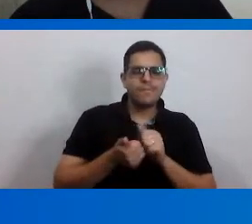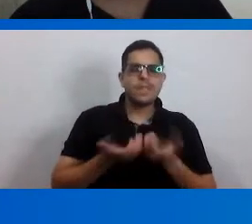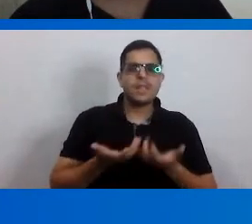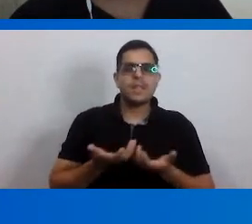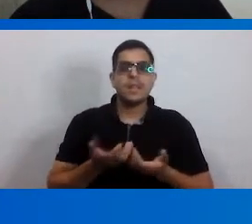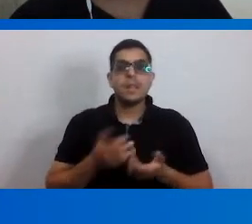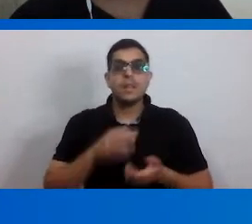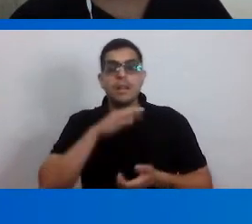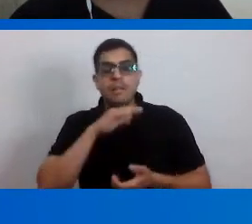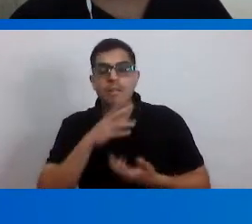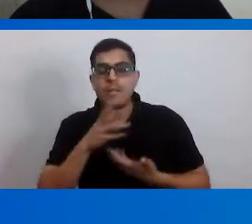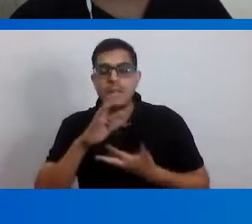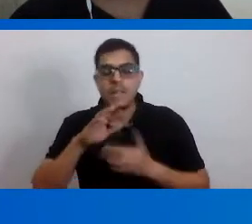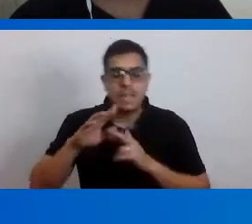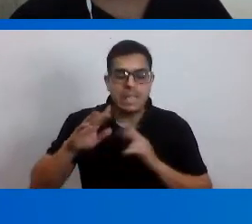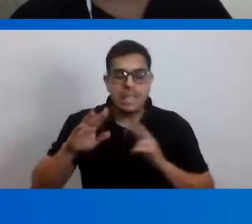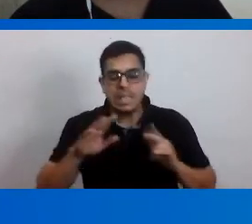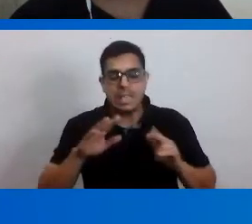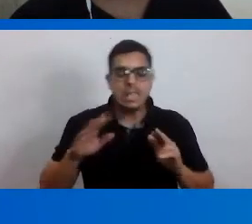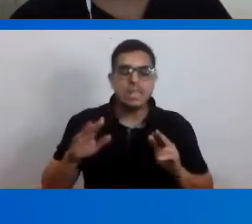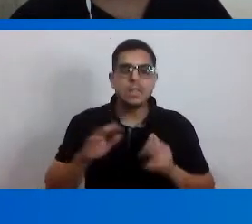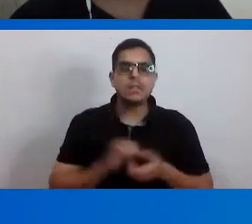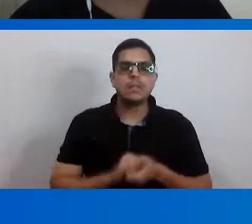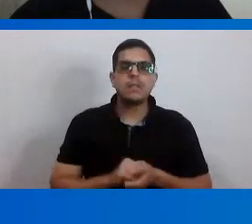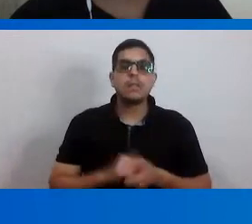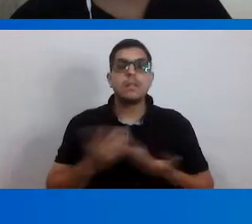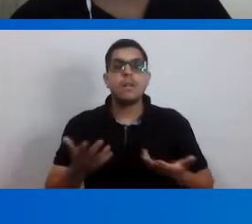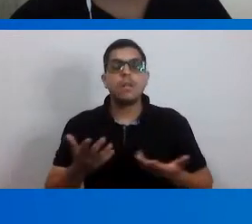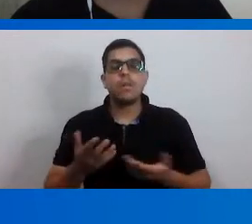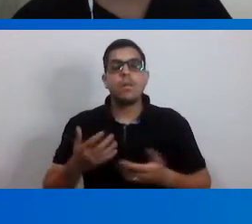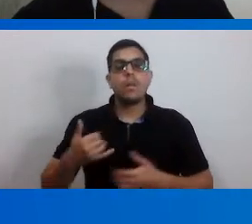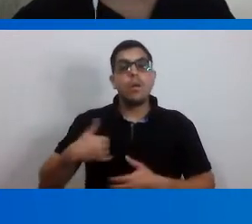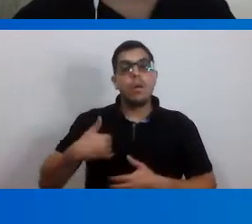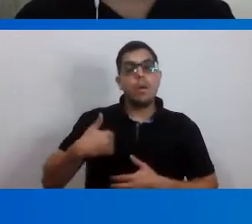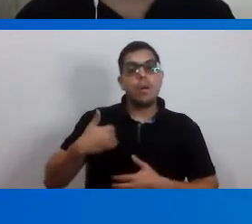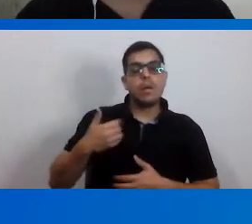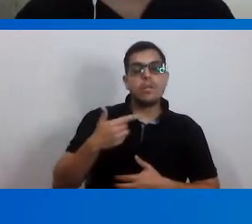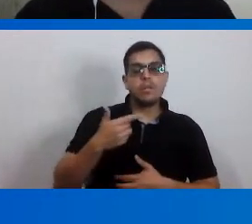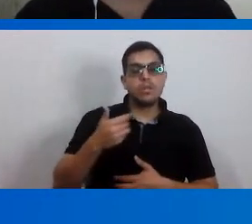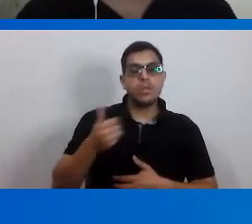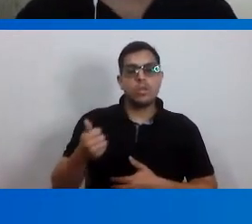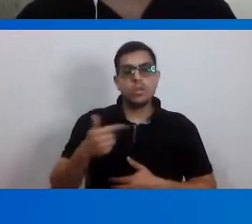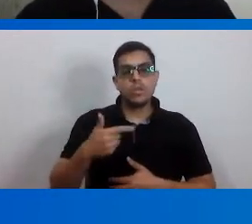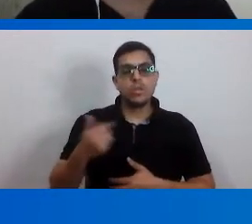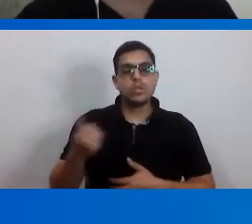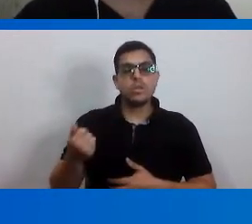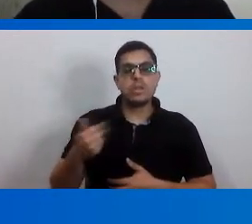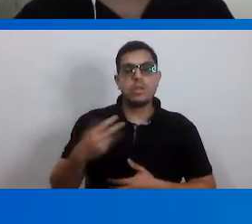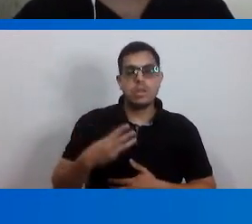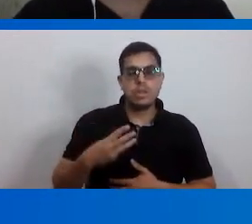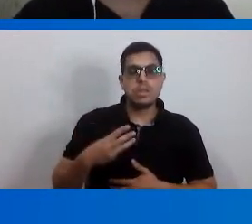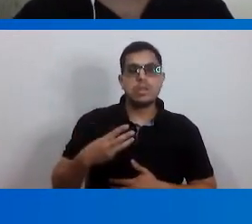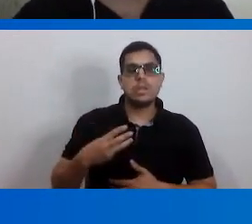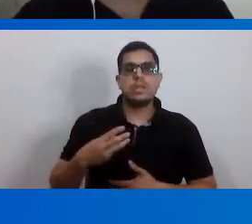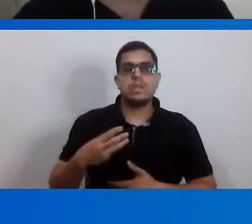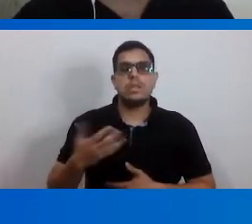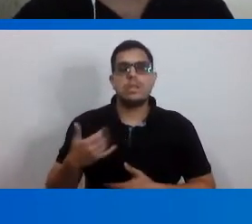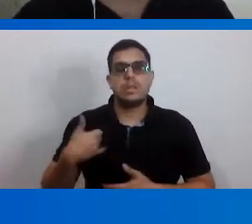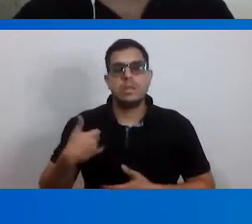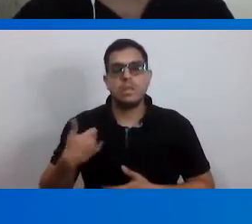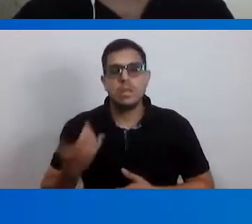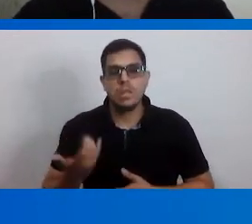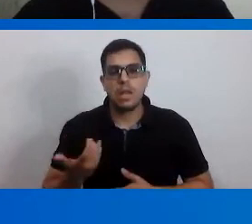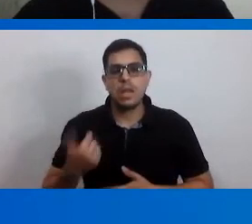remoto ganhar dele é completamente diferente meu filho de 13 de 12 anos né então assim para ele ele